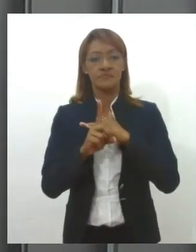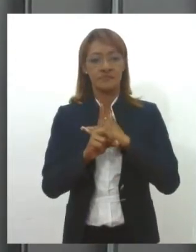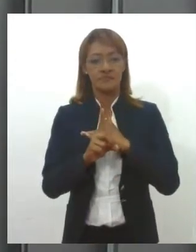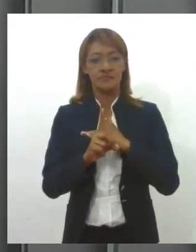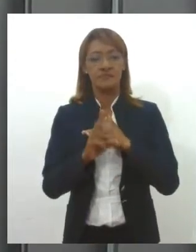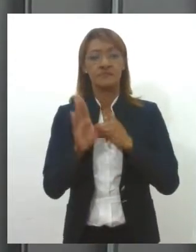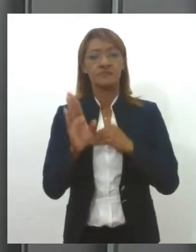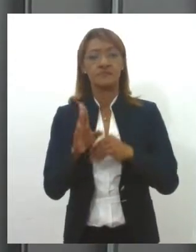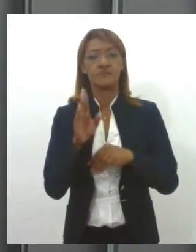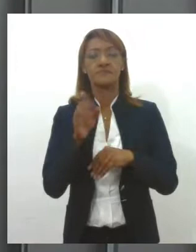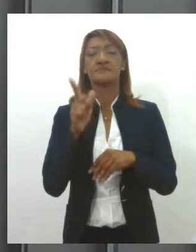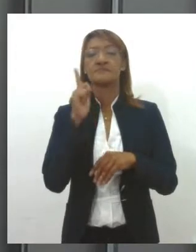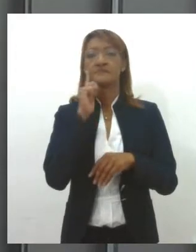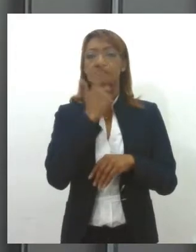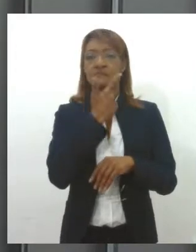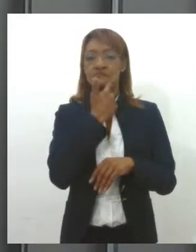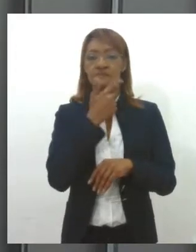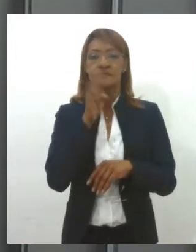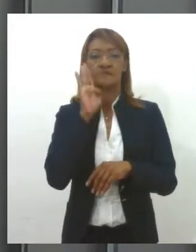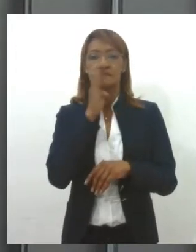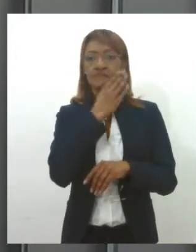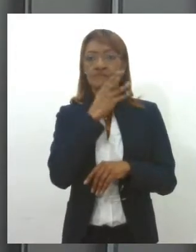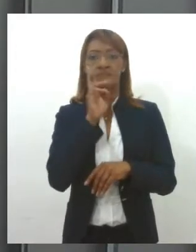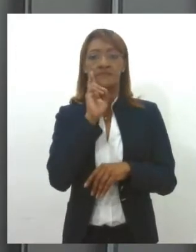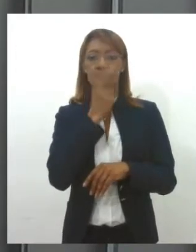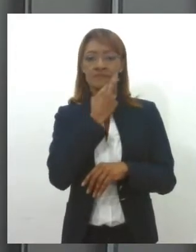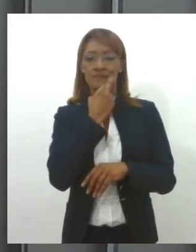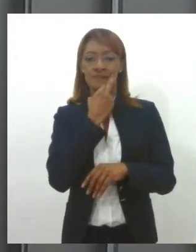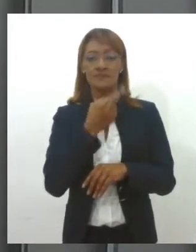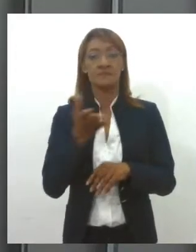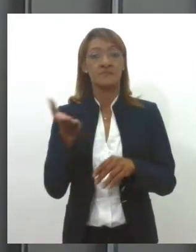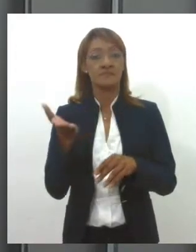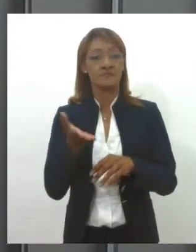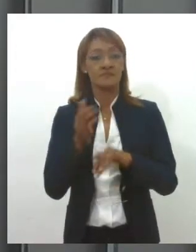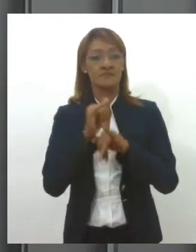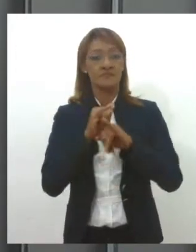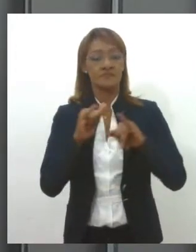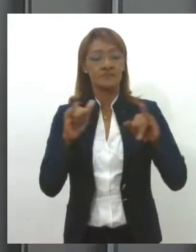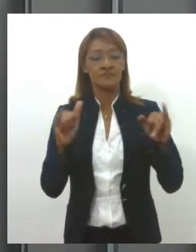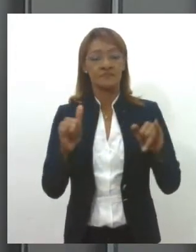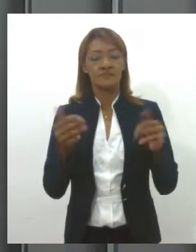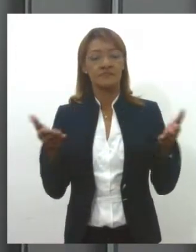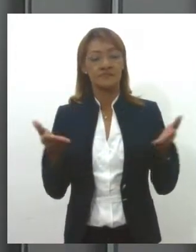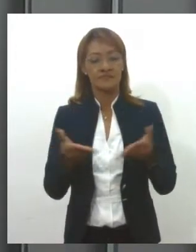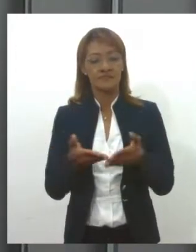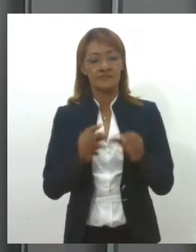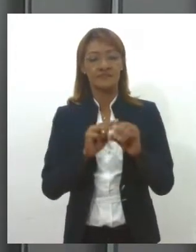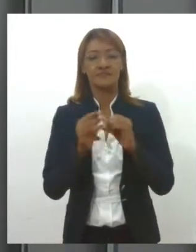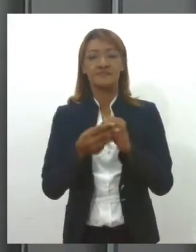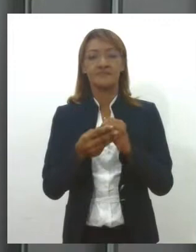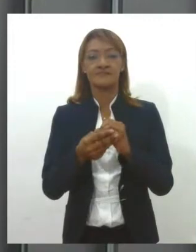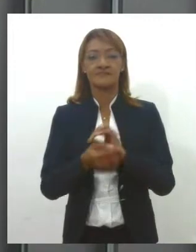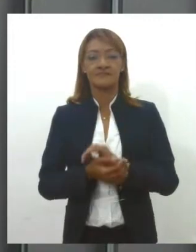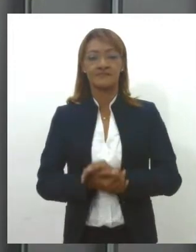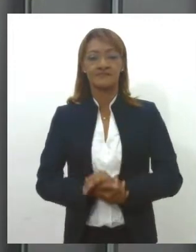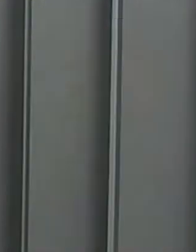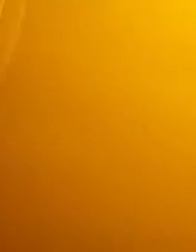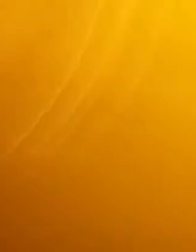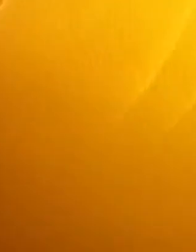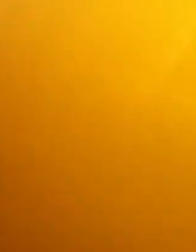nas lanchonetes bares e restaurantes estes e outros assuntos fosse acompanha a partir de agora no Alerta Notícia